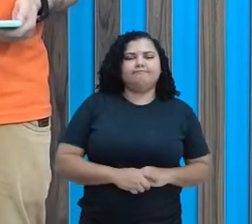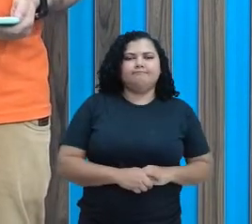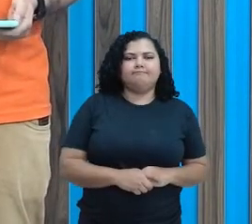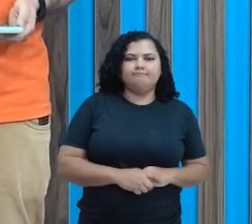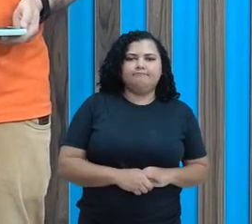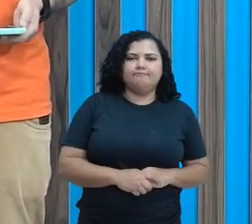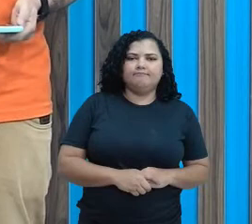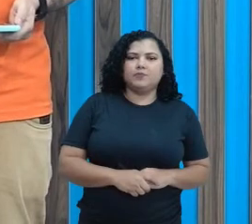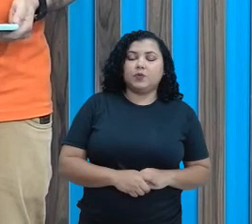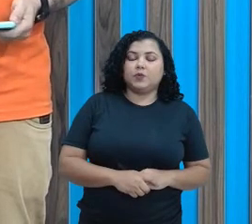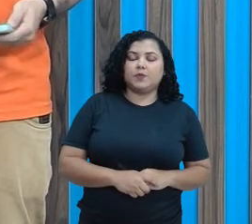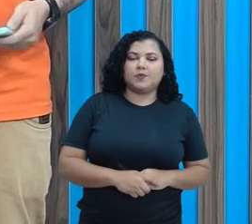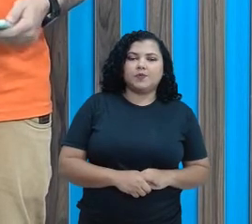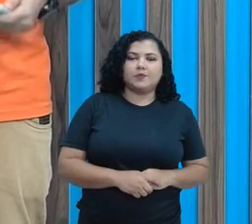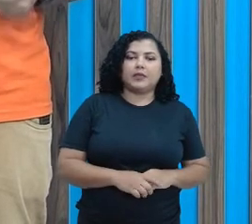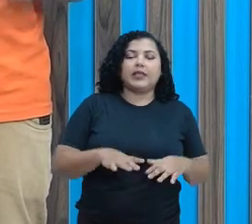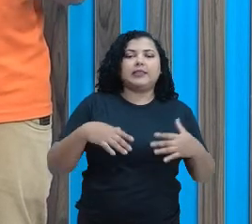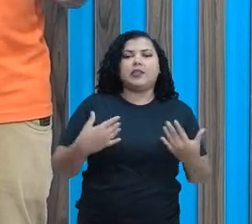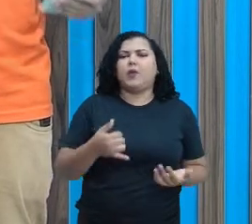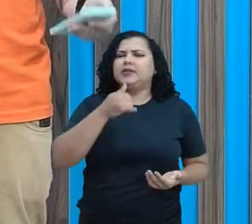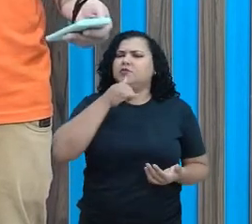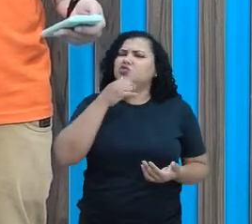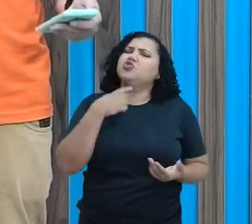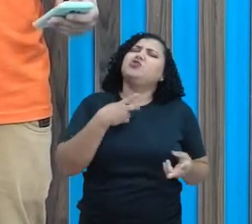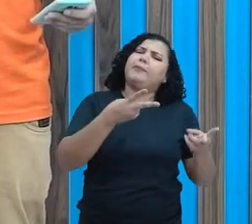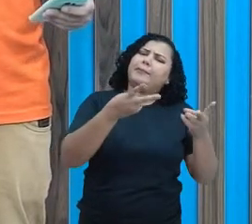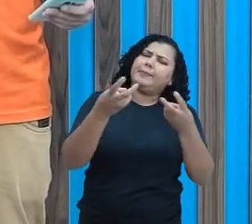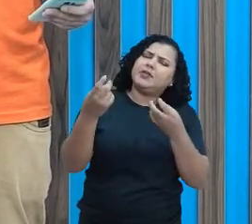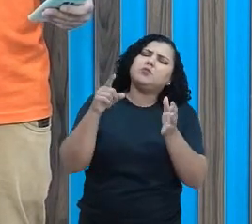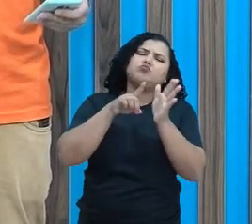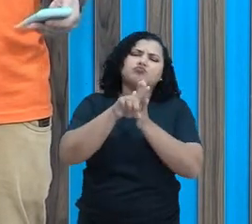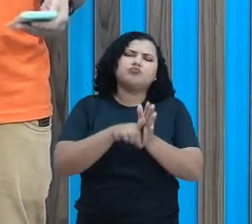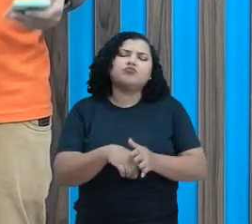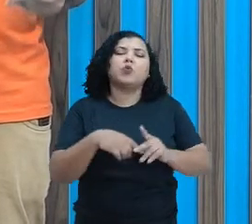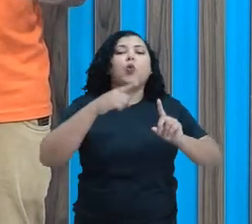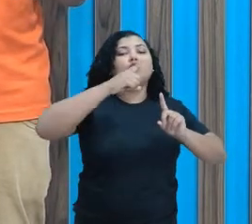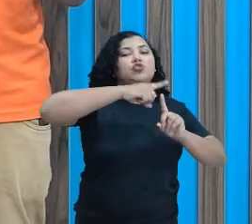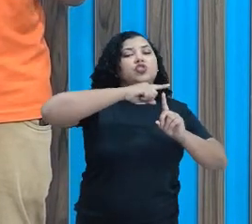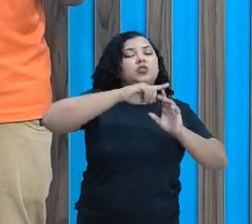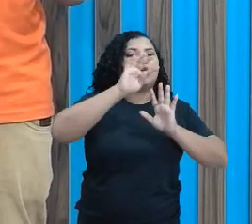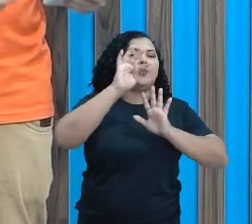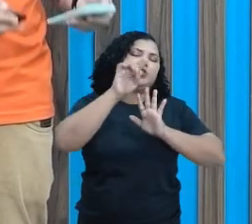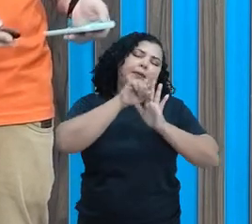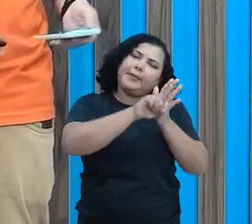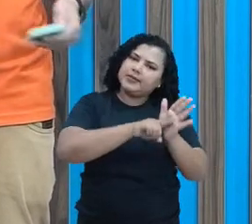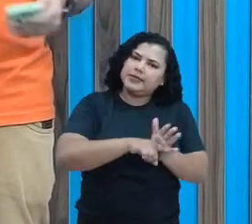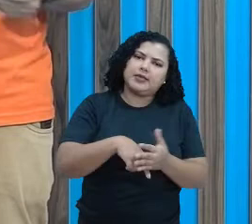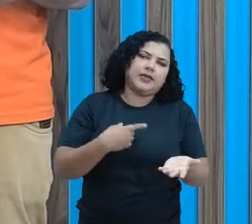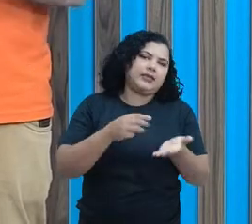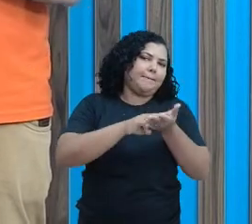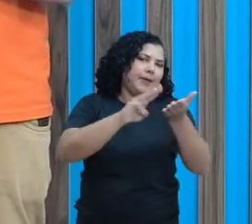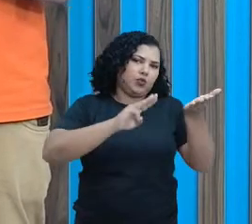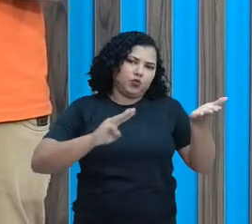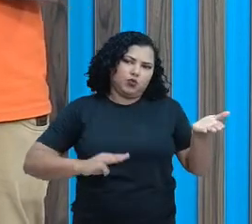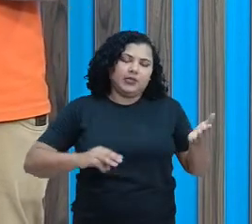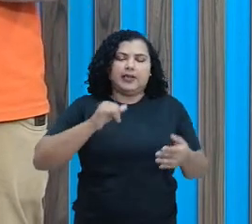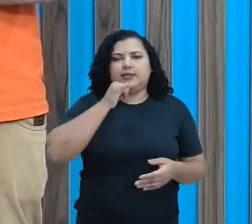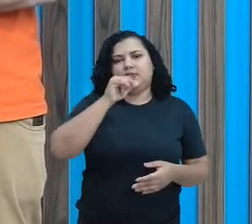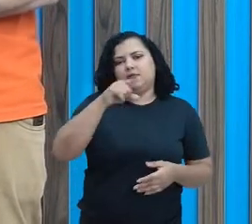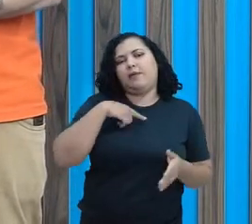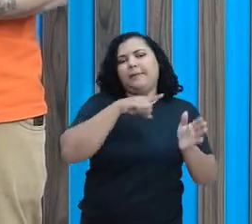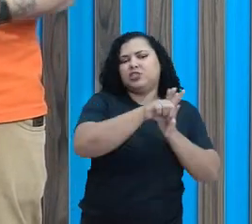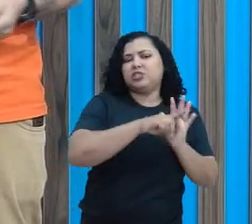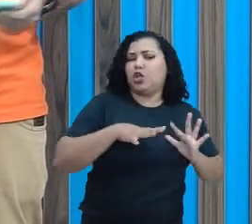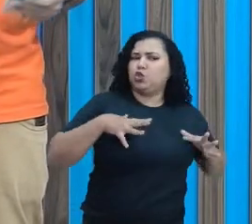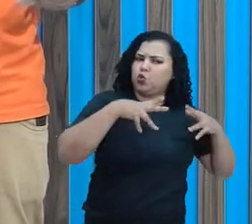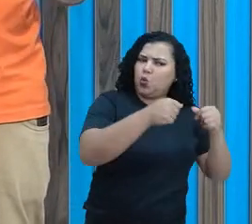tenha de uma determinada pesquisa. A gente viu os tipos de pesquisas que podem acontecer com relação à metodologia, né? Ou seja, se você vai pesquisar todas